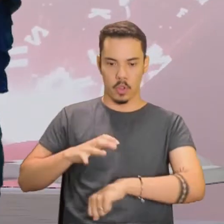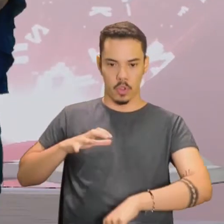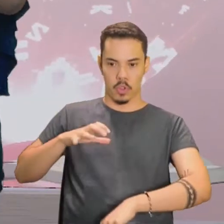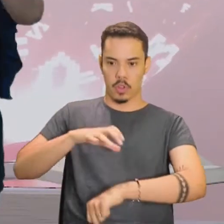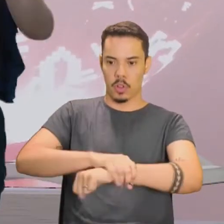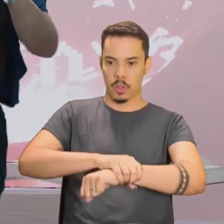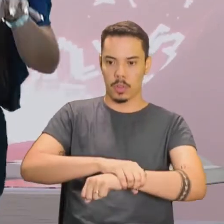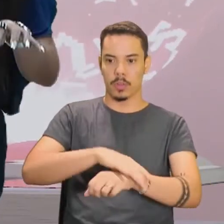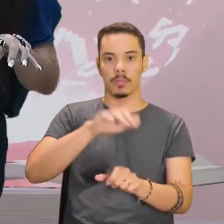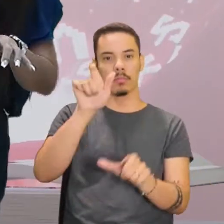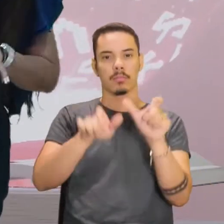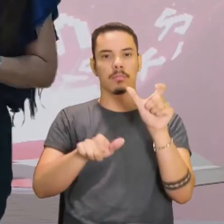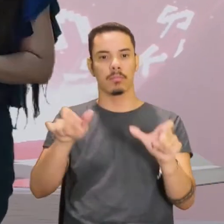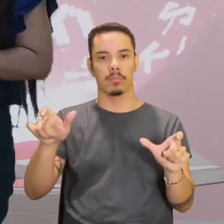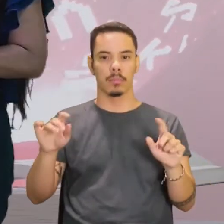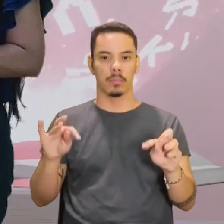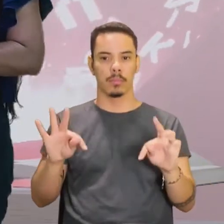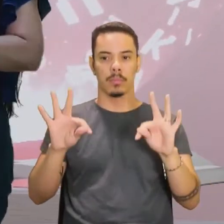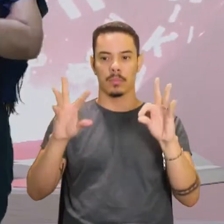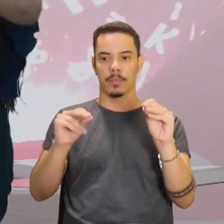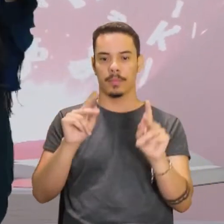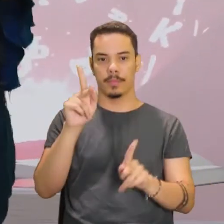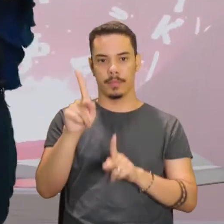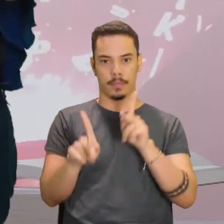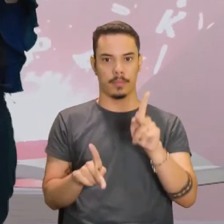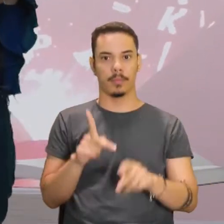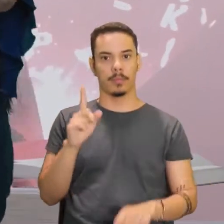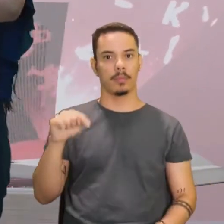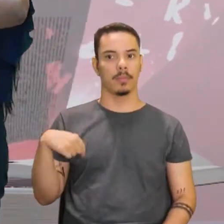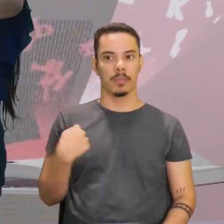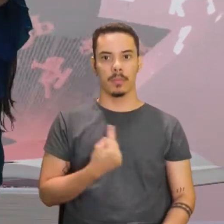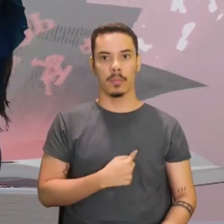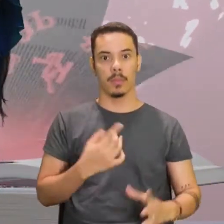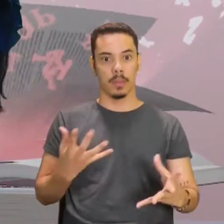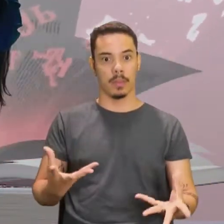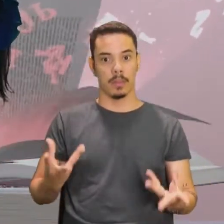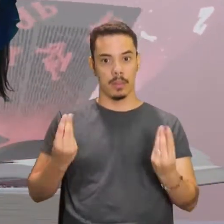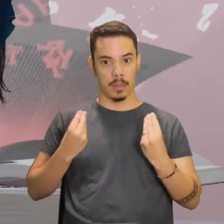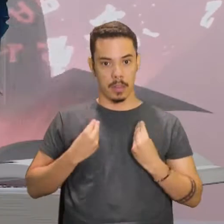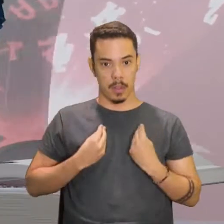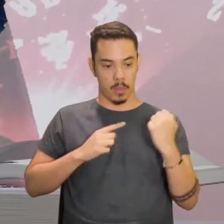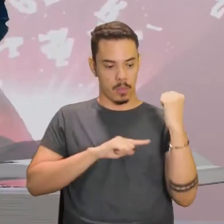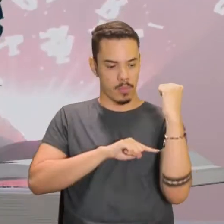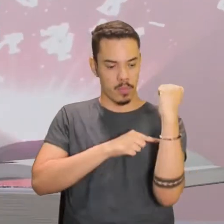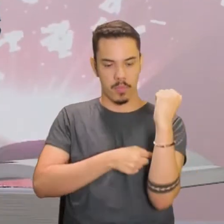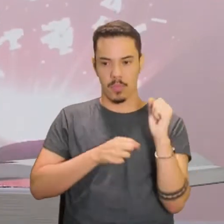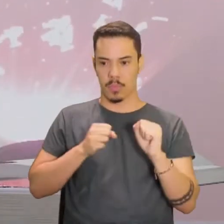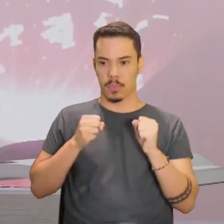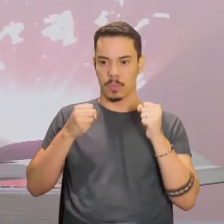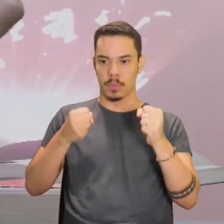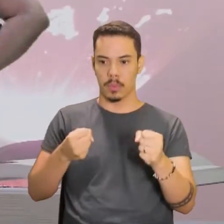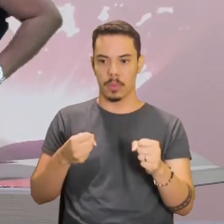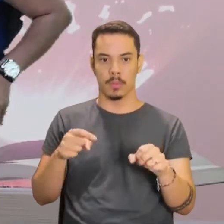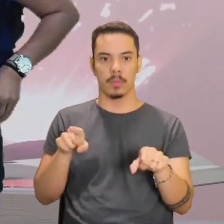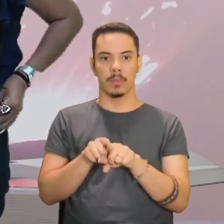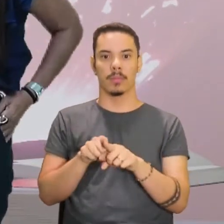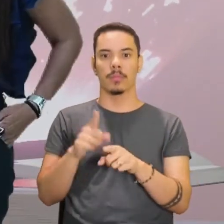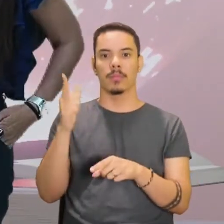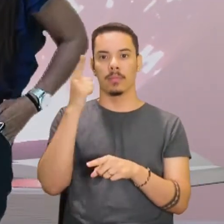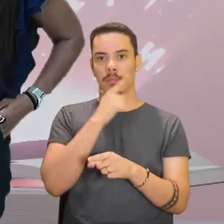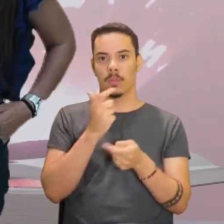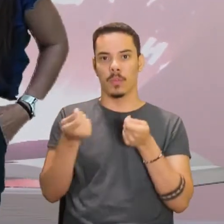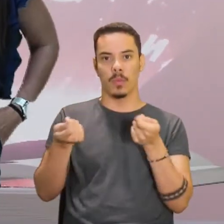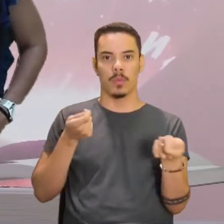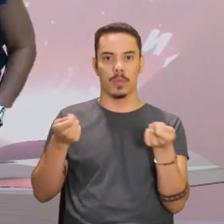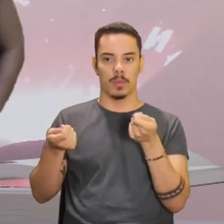desses povos ali, né, eles trazem esse poder, ou seja, querem ali também fazer todo monopolizar.